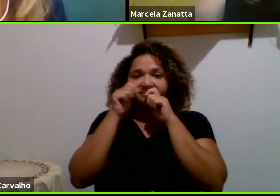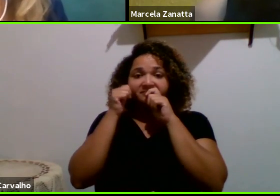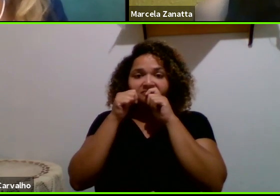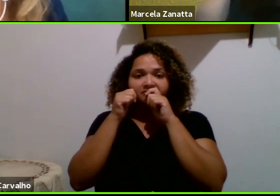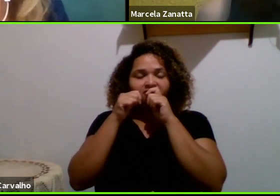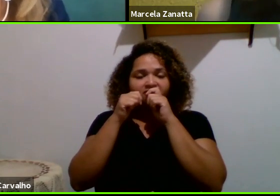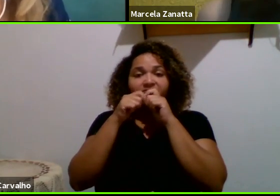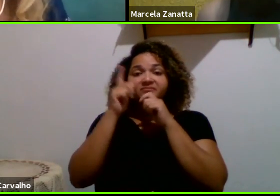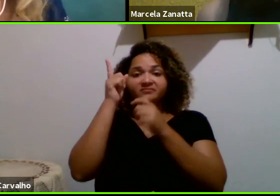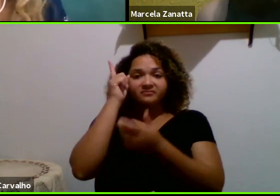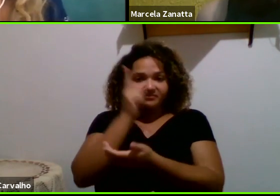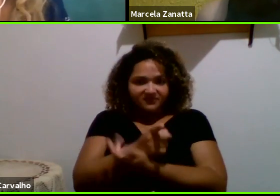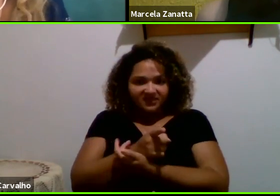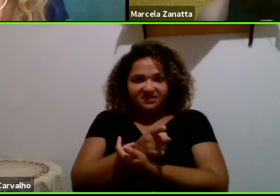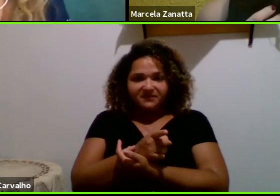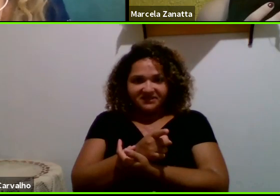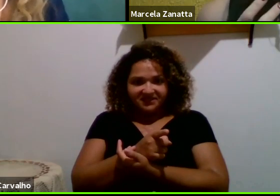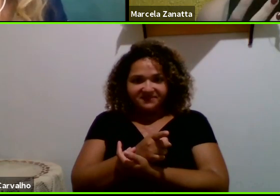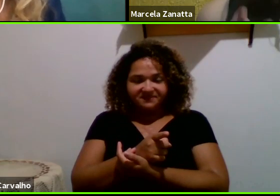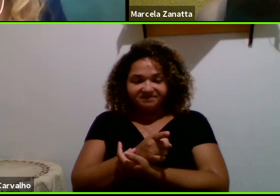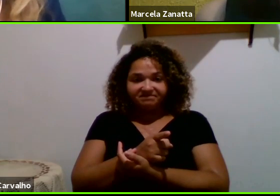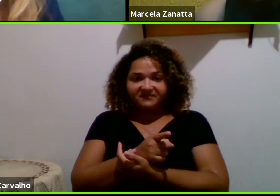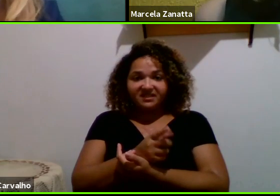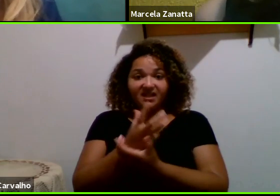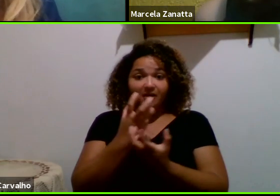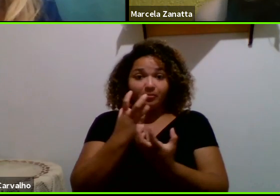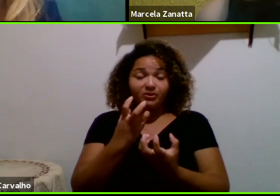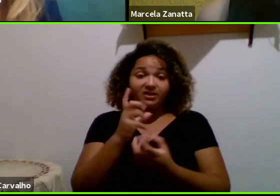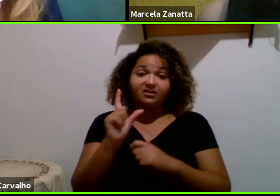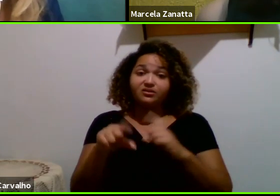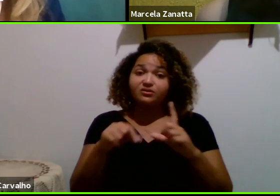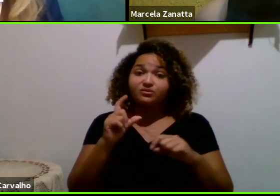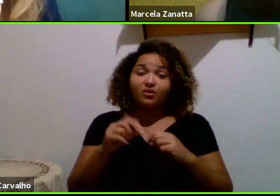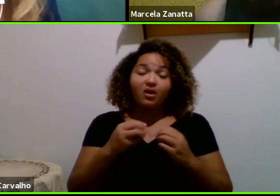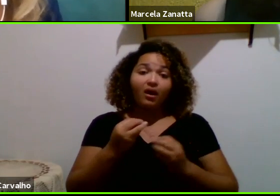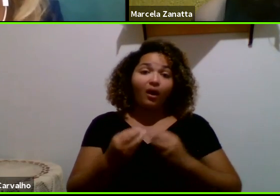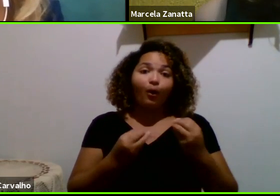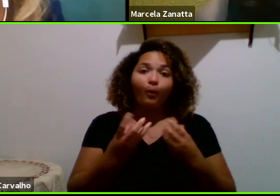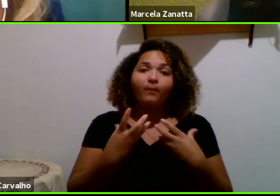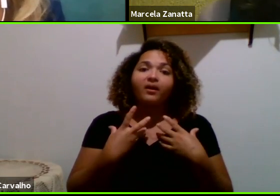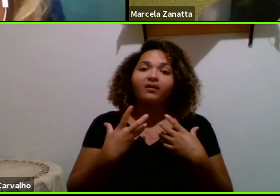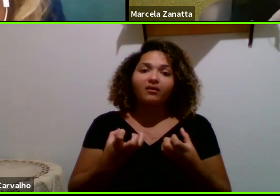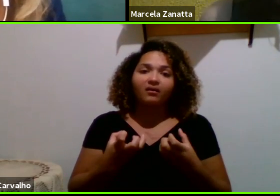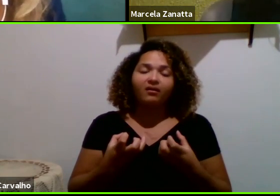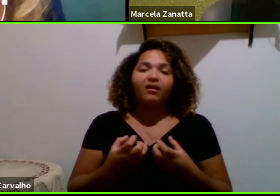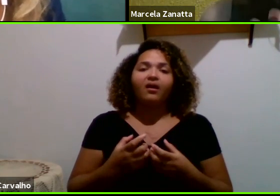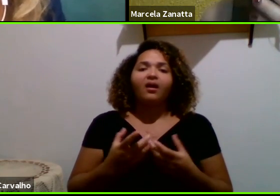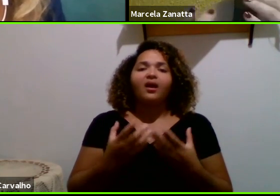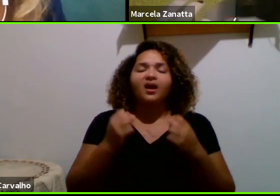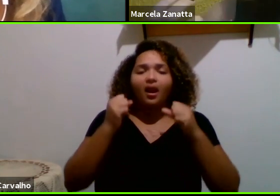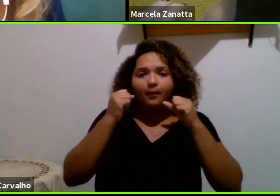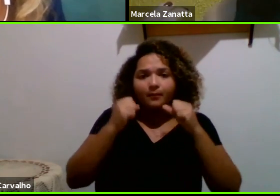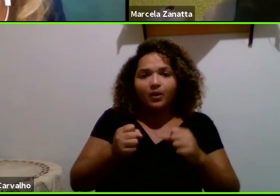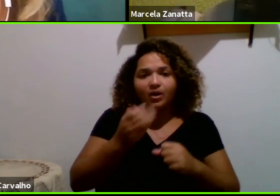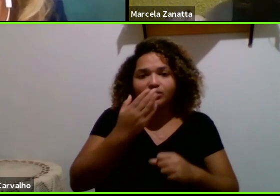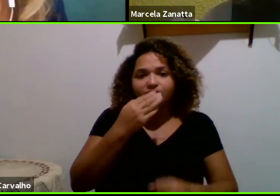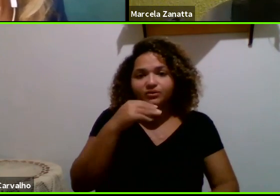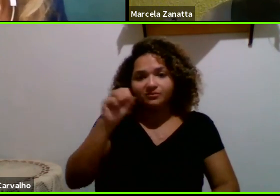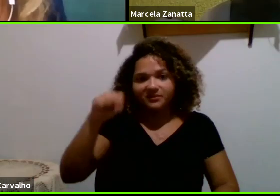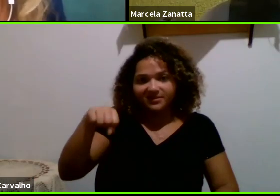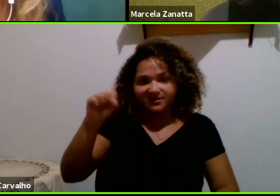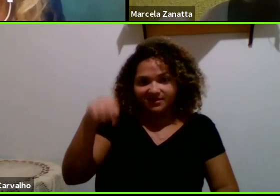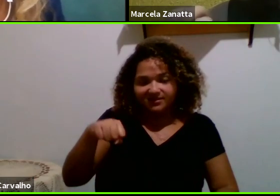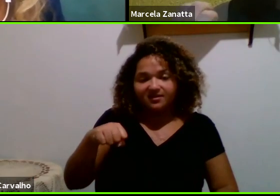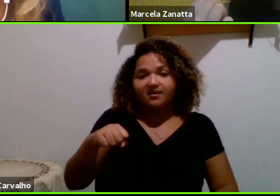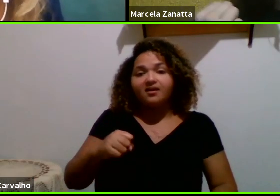gestante, que ela ia poder escolher como ela queria, que ela ia poder comer, que ela ia poder se movimentar. A enfermeira já